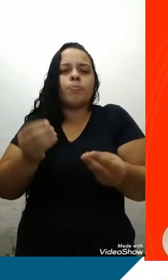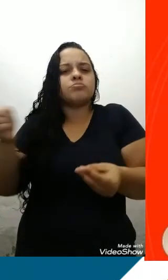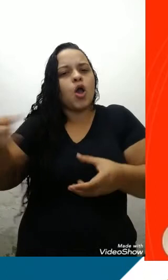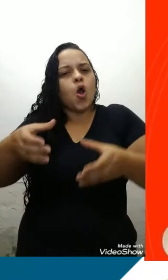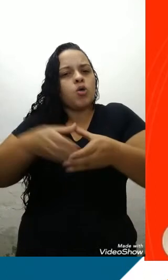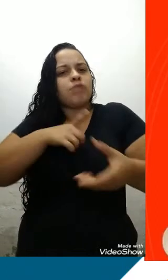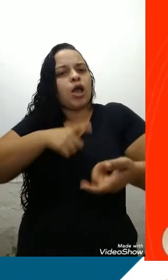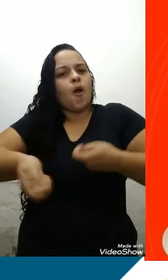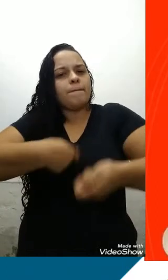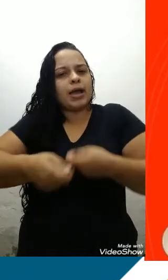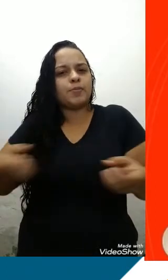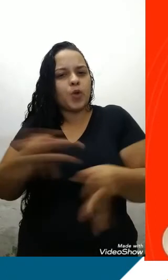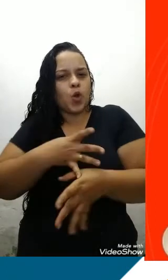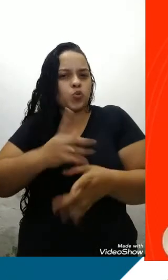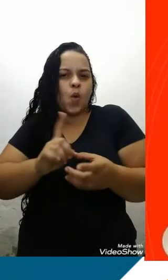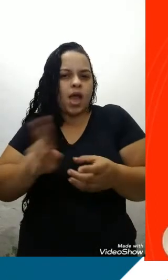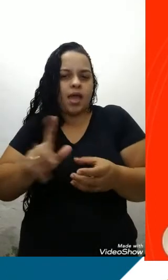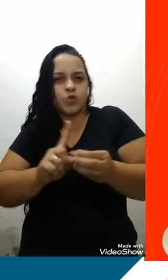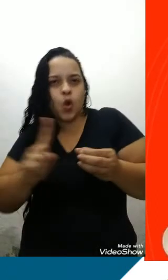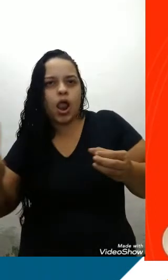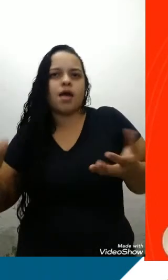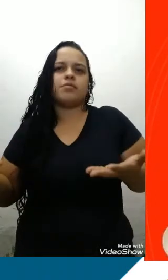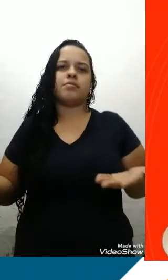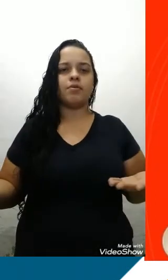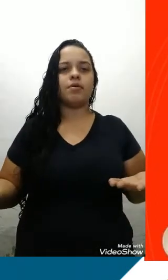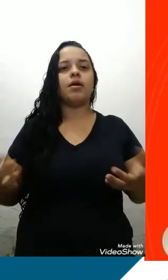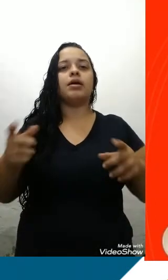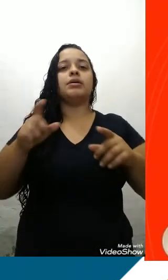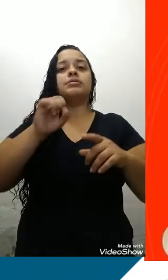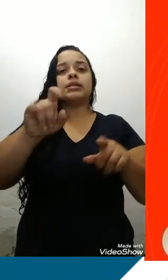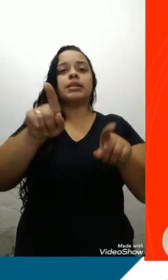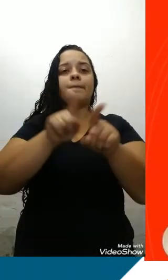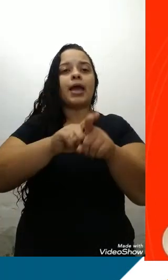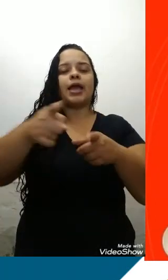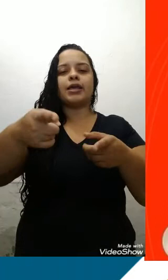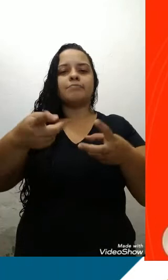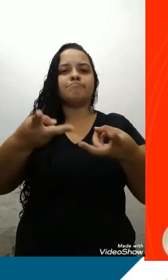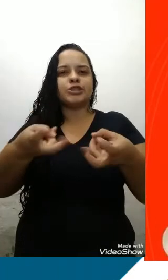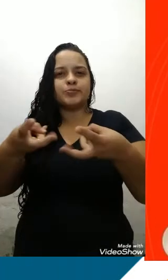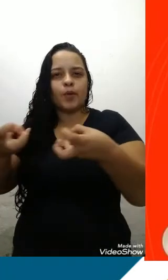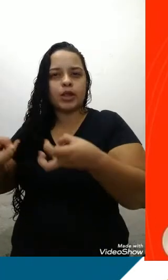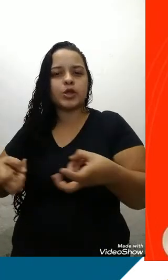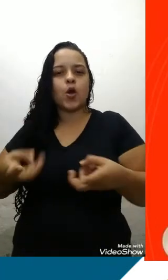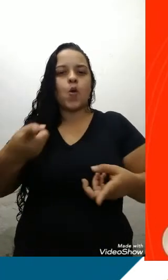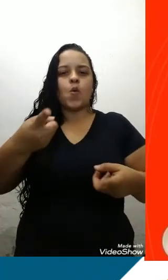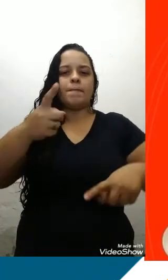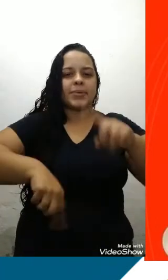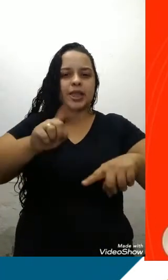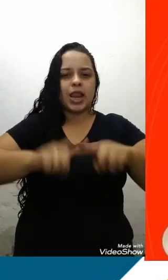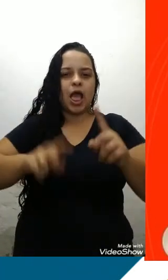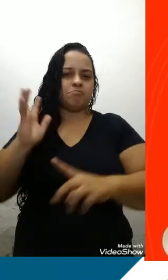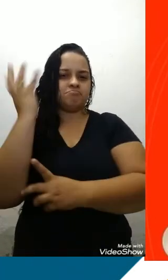da exploração intensiva de recursos naturais. Ora, mesmo que você não se recordasse dessa parte do conteúdo, pelo comando da questão, você